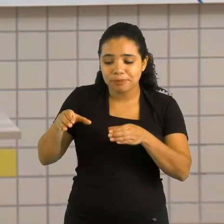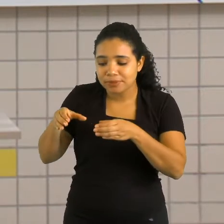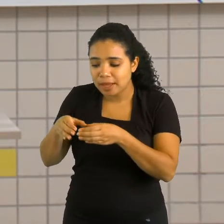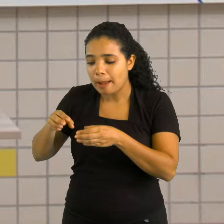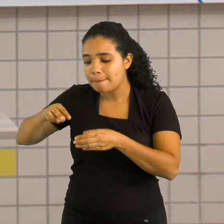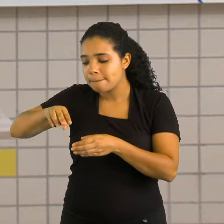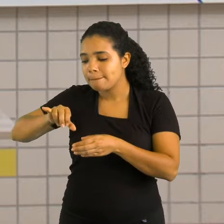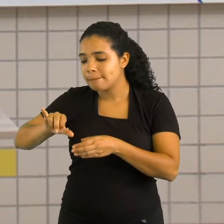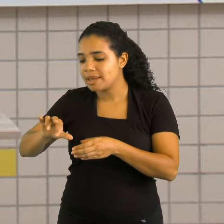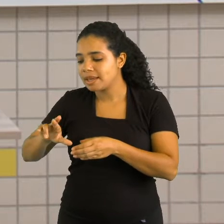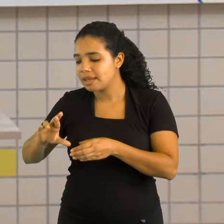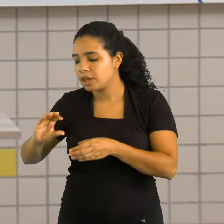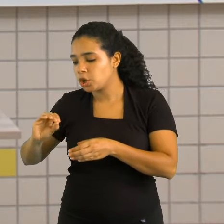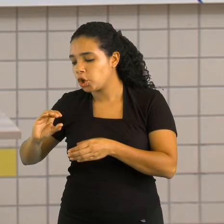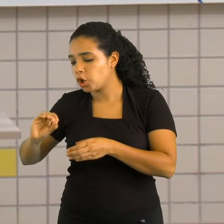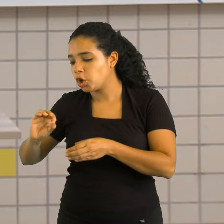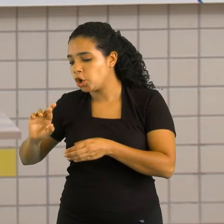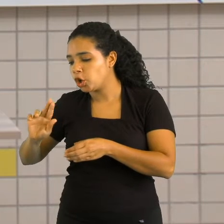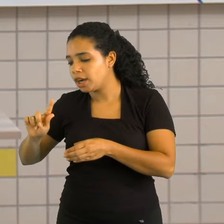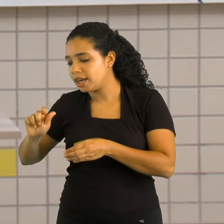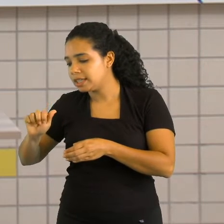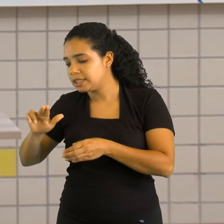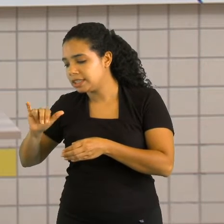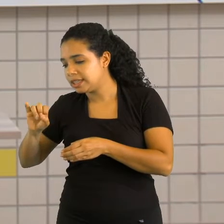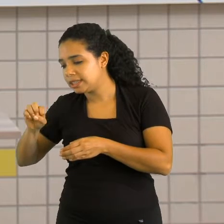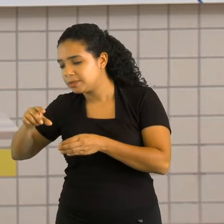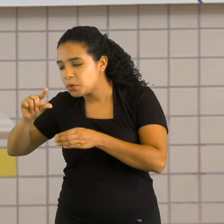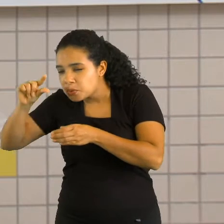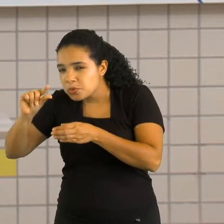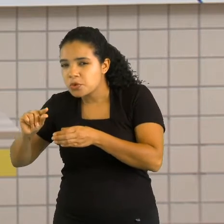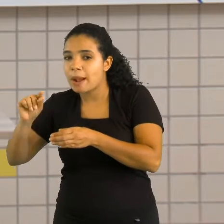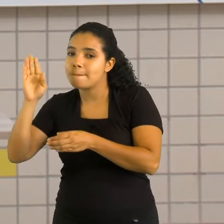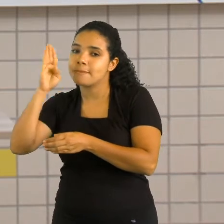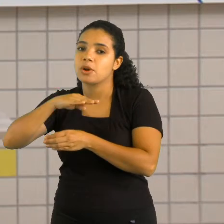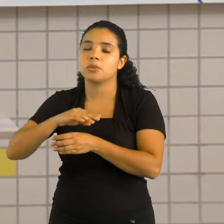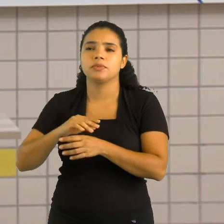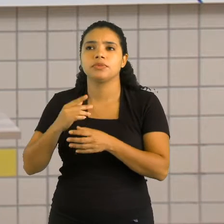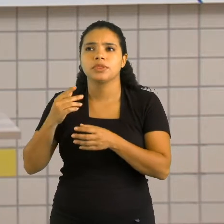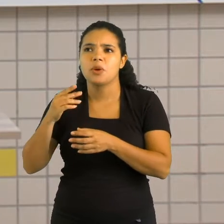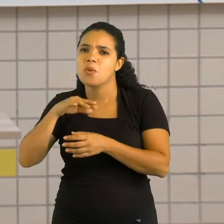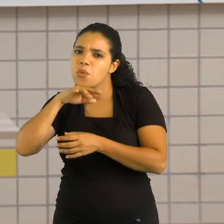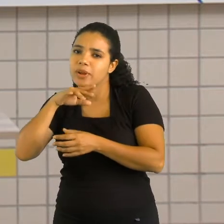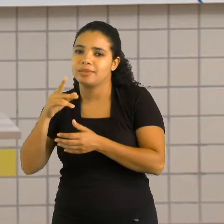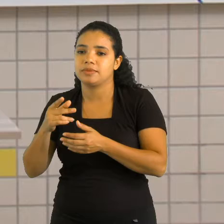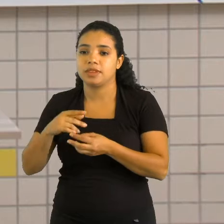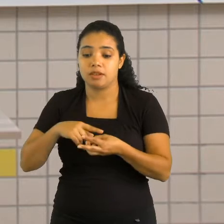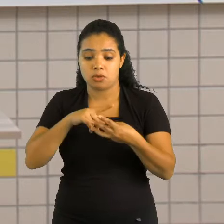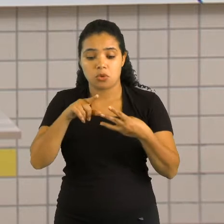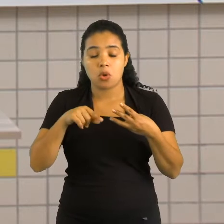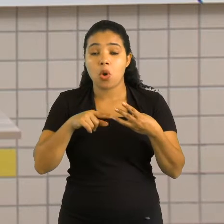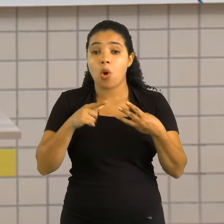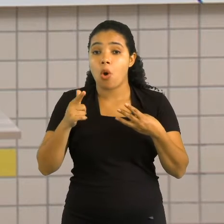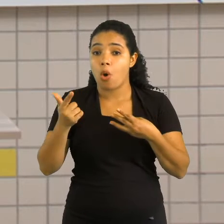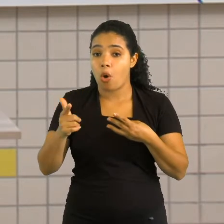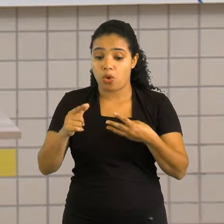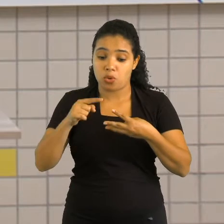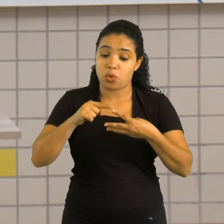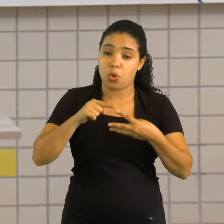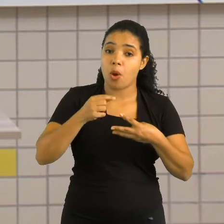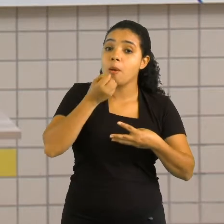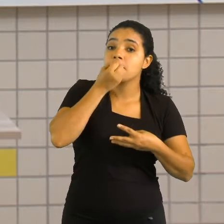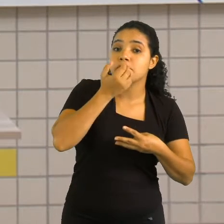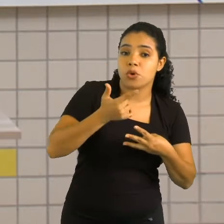maus. E qual é o outro, professora? A senhora disse que era 3. Tá, agora nós vamos